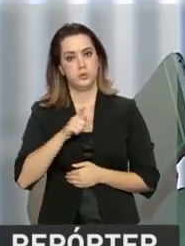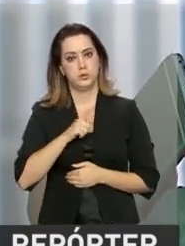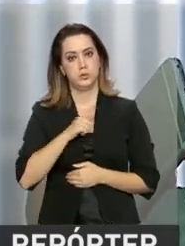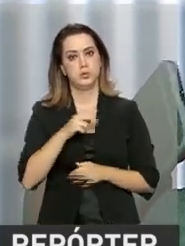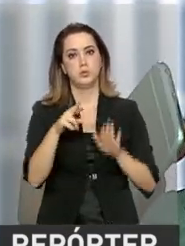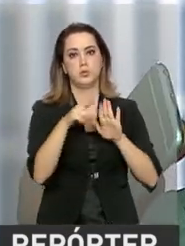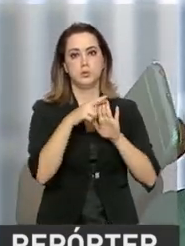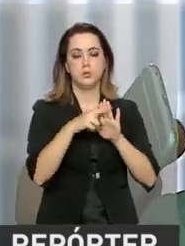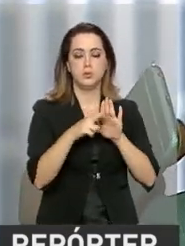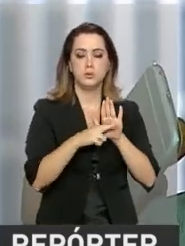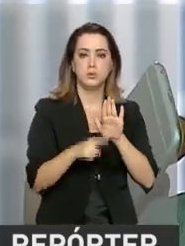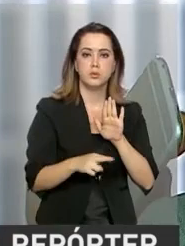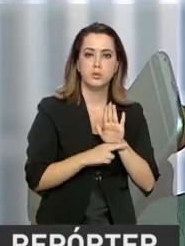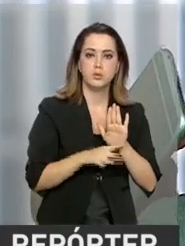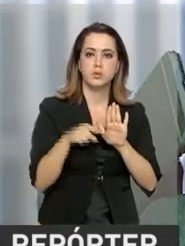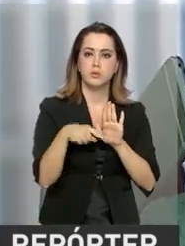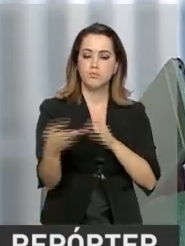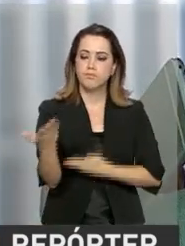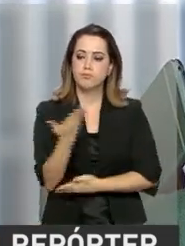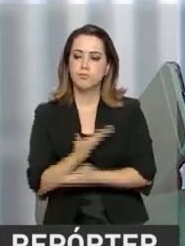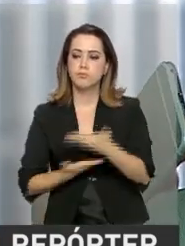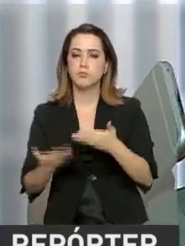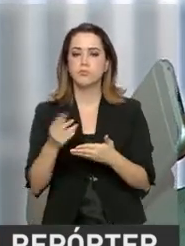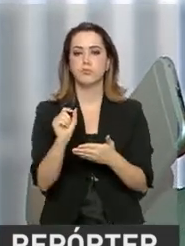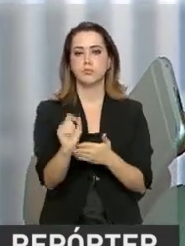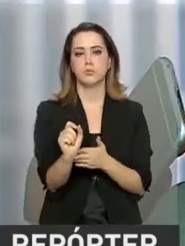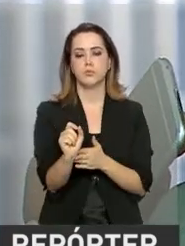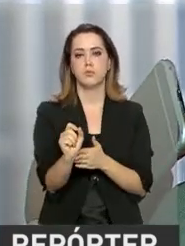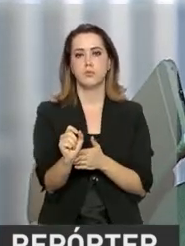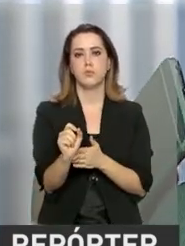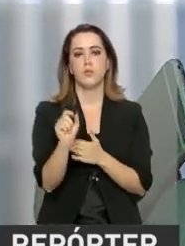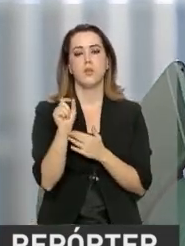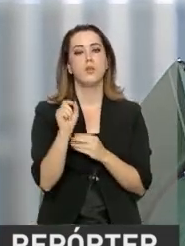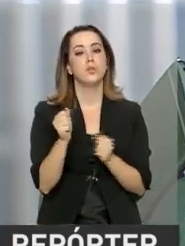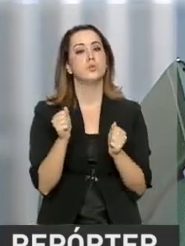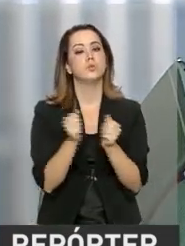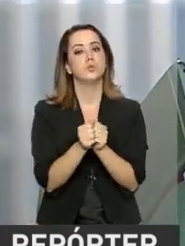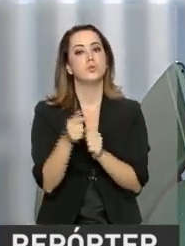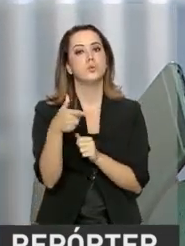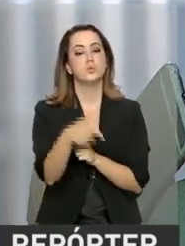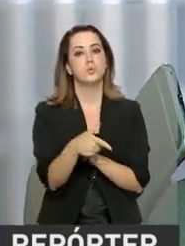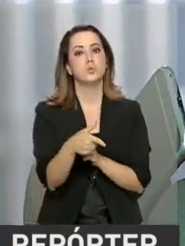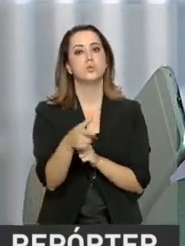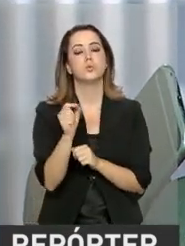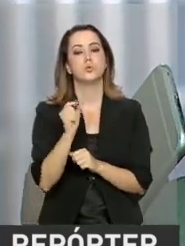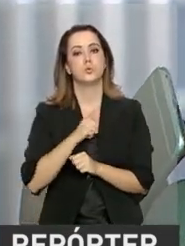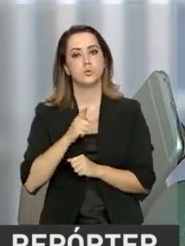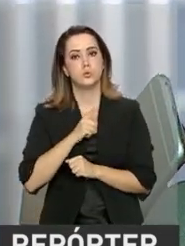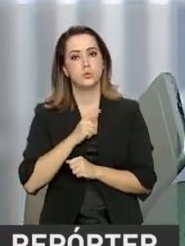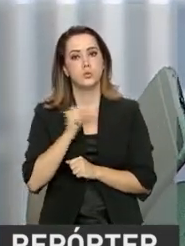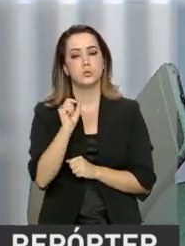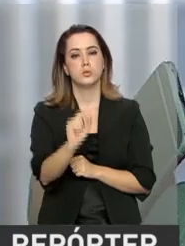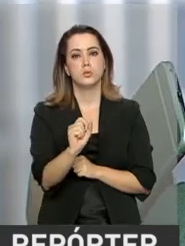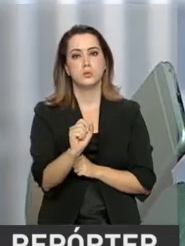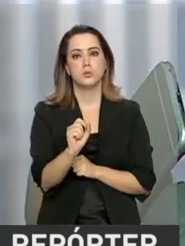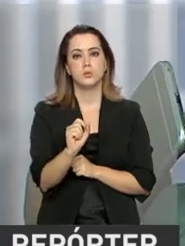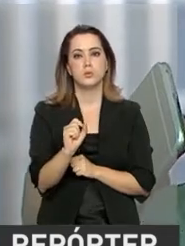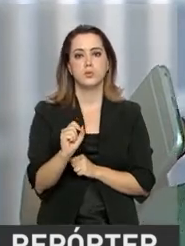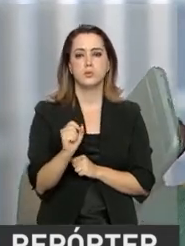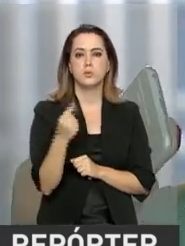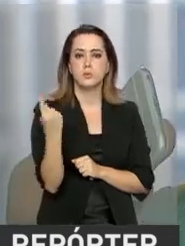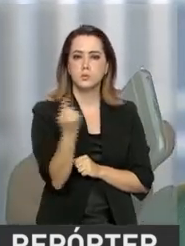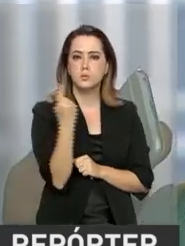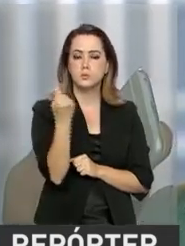eh eh concorrencial eh com a concorrência sendo uma um um